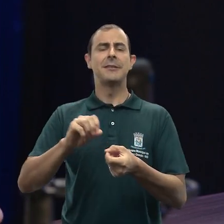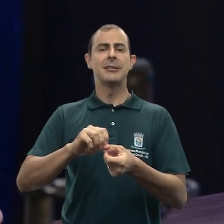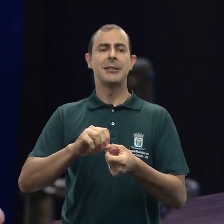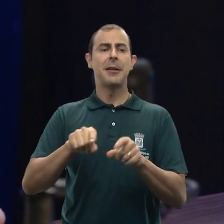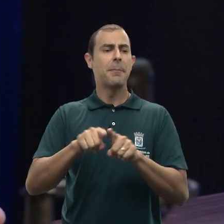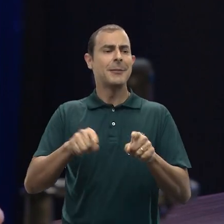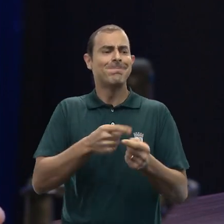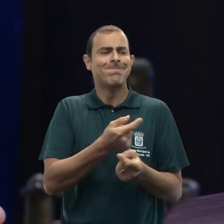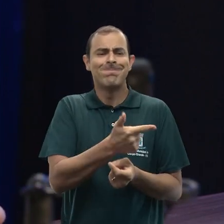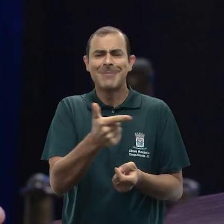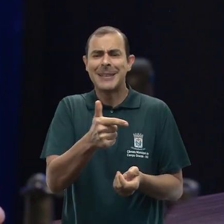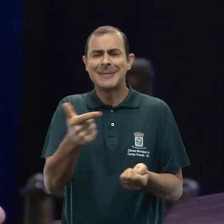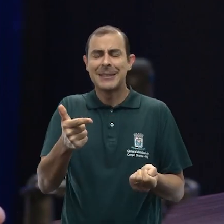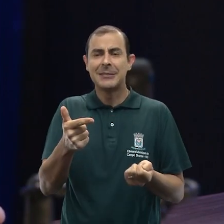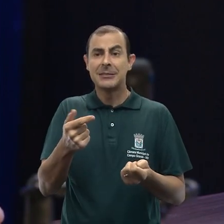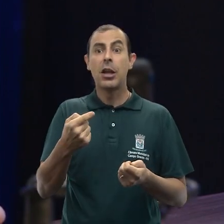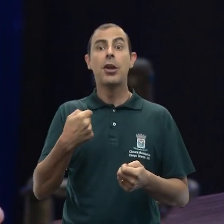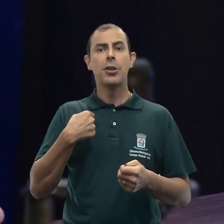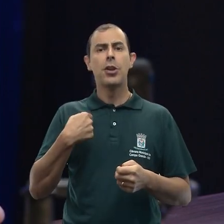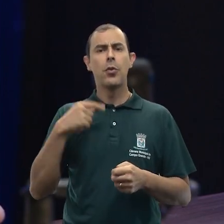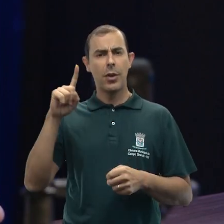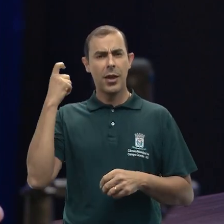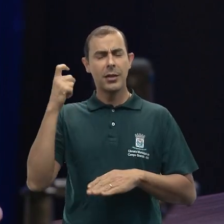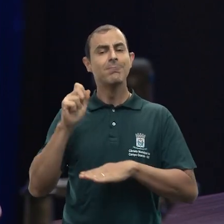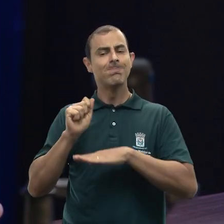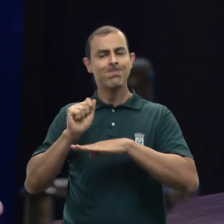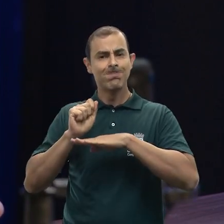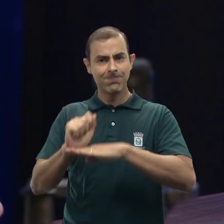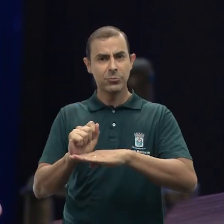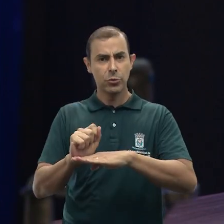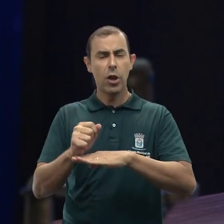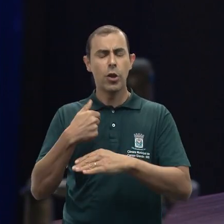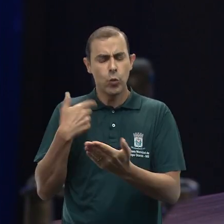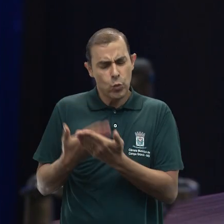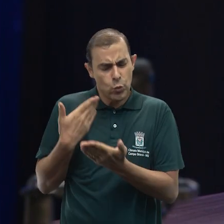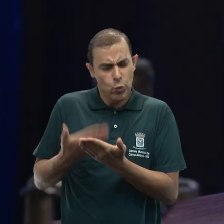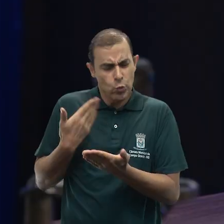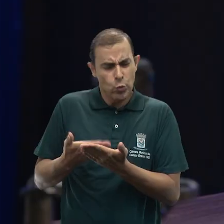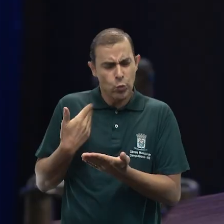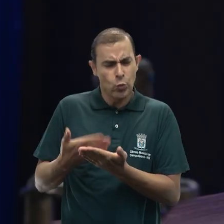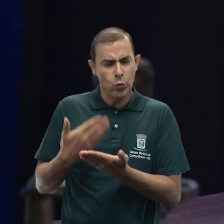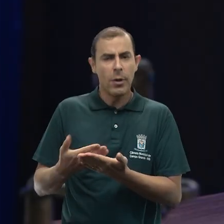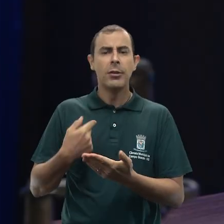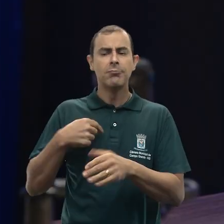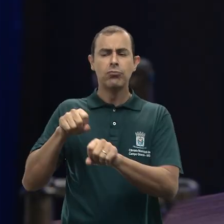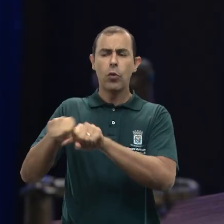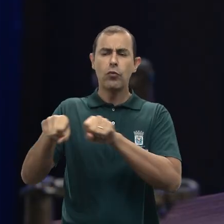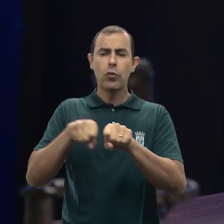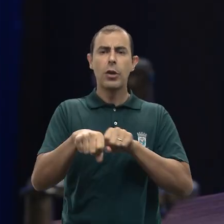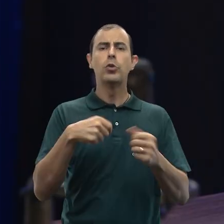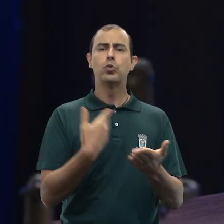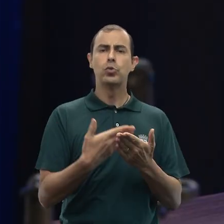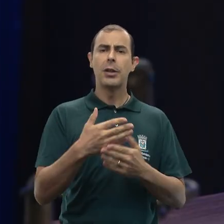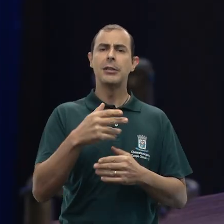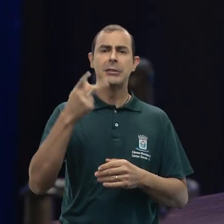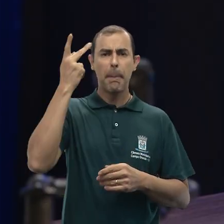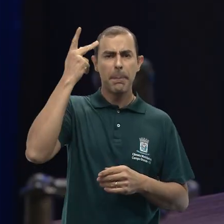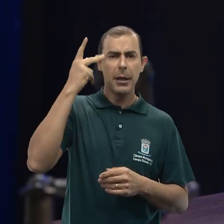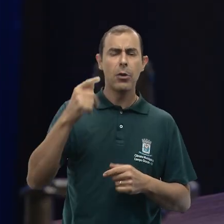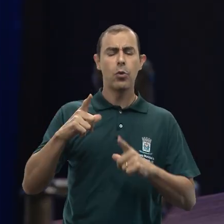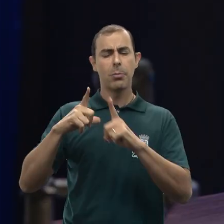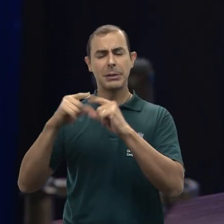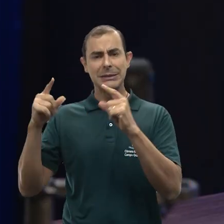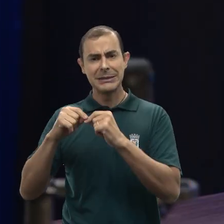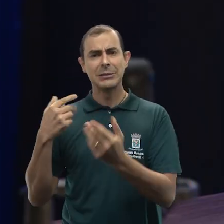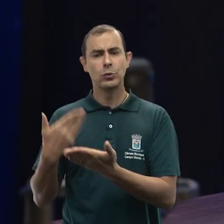Então, quando eu atuava como assessor parlamentar, eu sempre estudei muito. Tenho várias formações, estudei em São Paulo, em Brasília, tive a